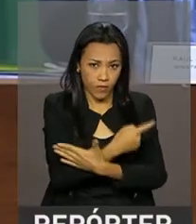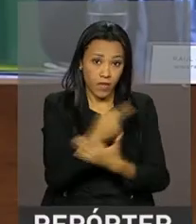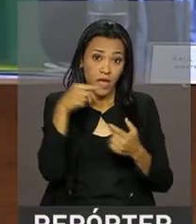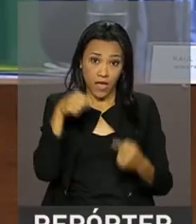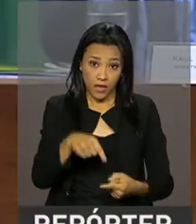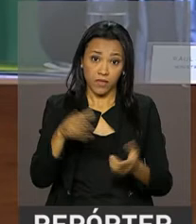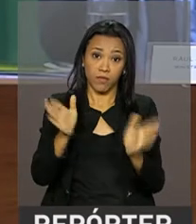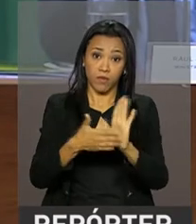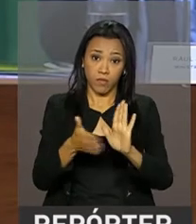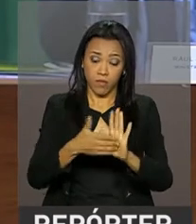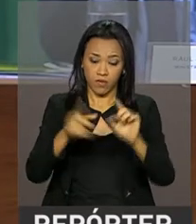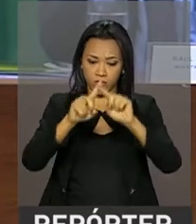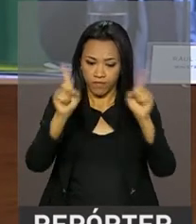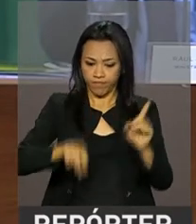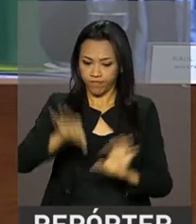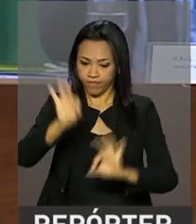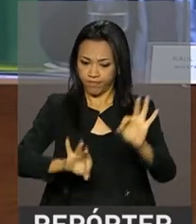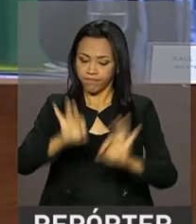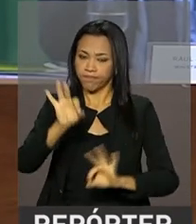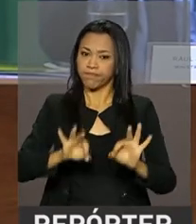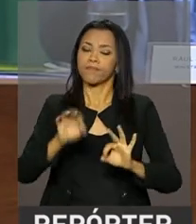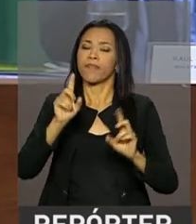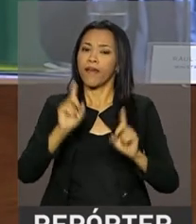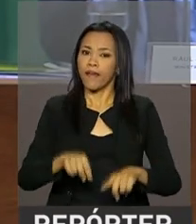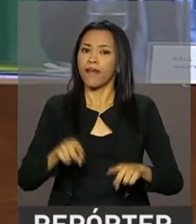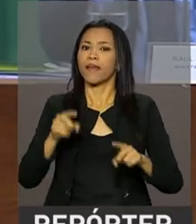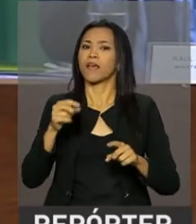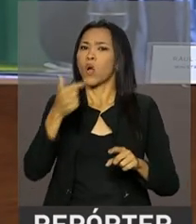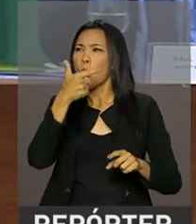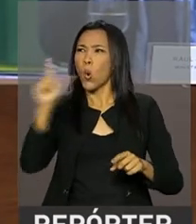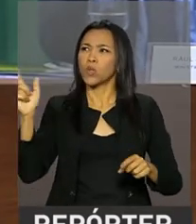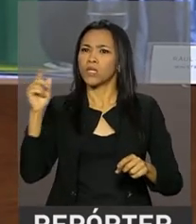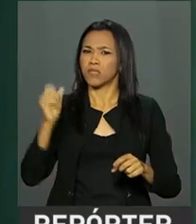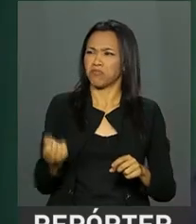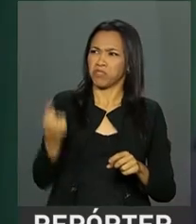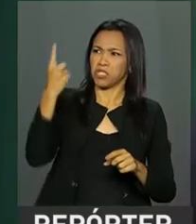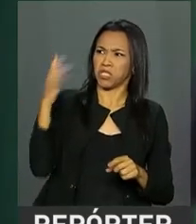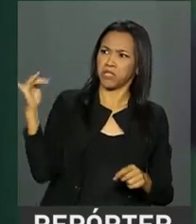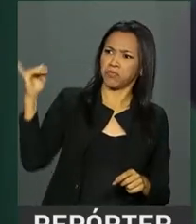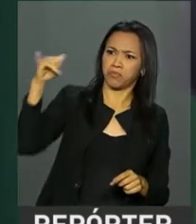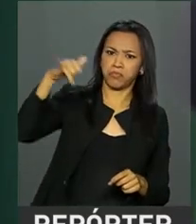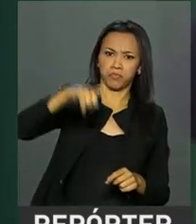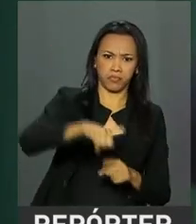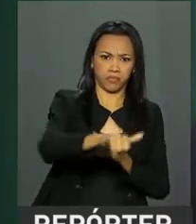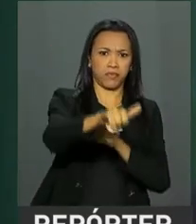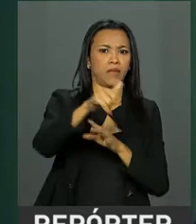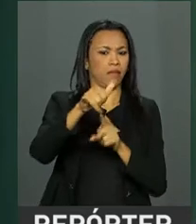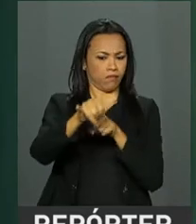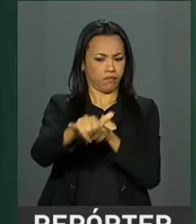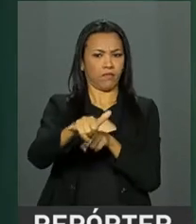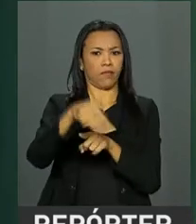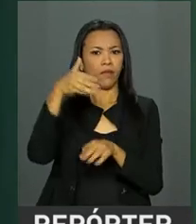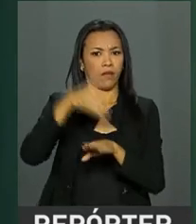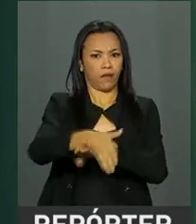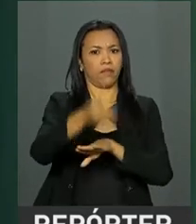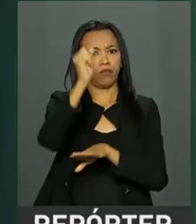deve forçar a identificação de qualquer aeronave que entra no brasil corredores